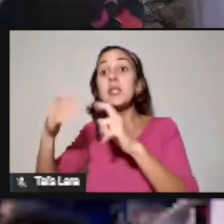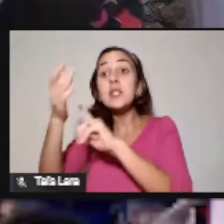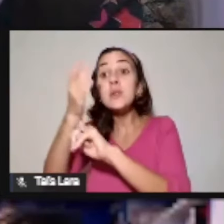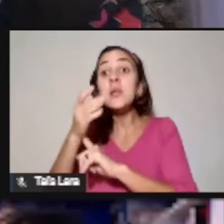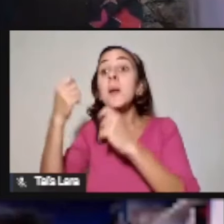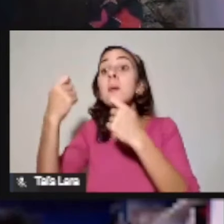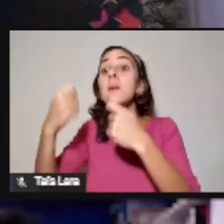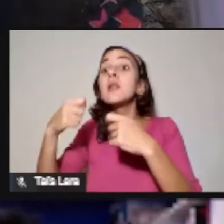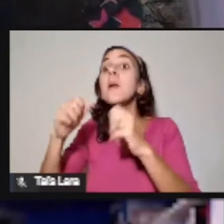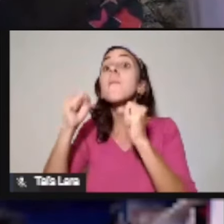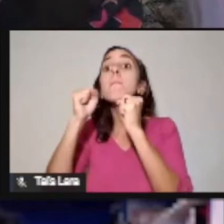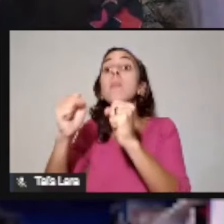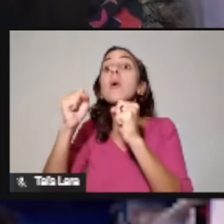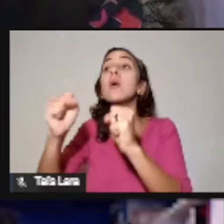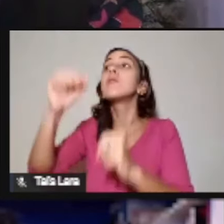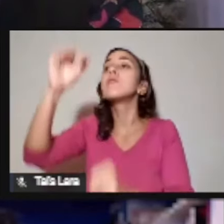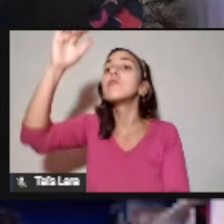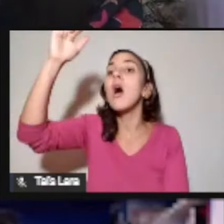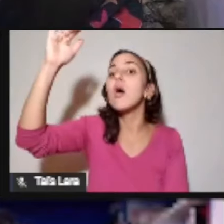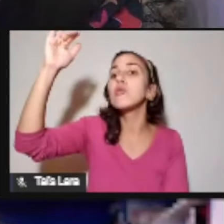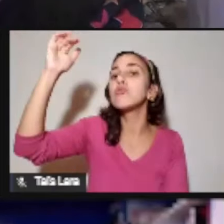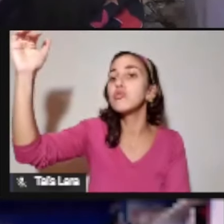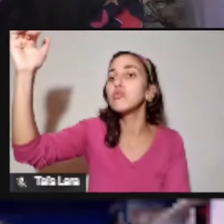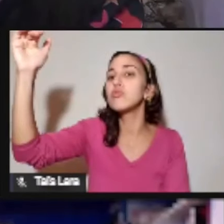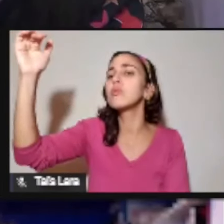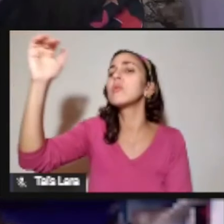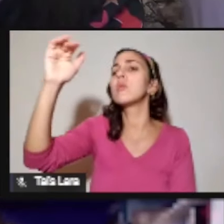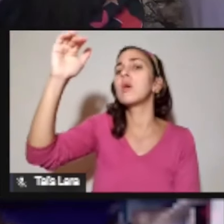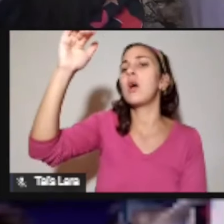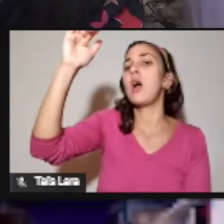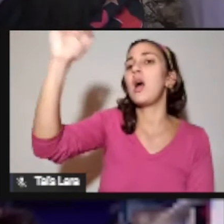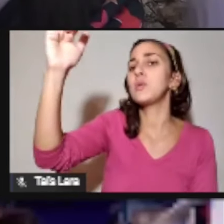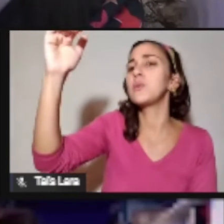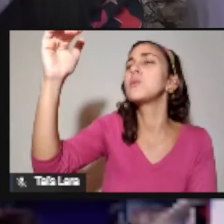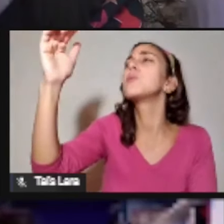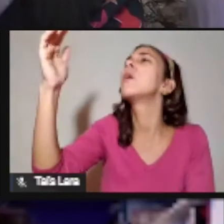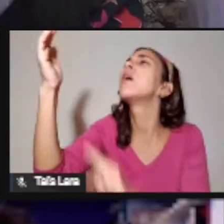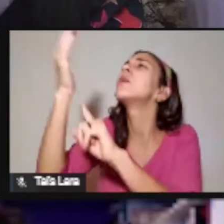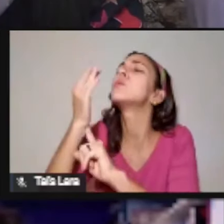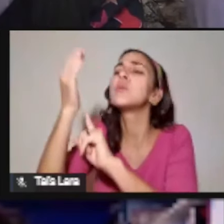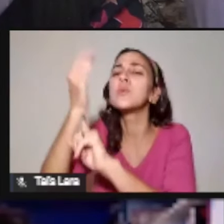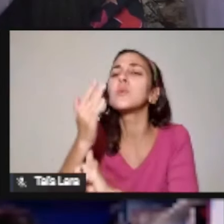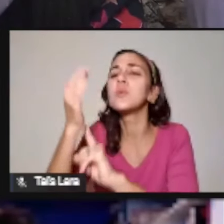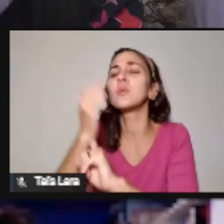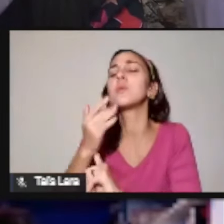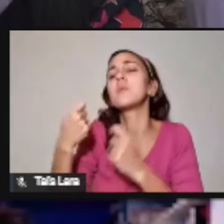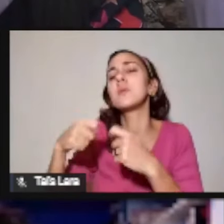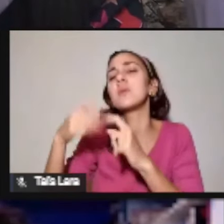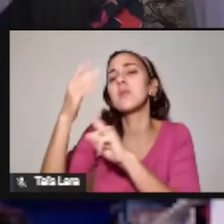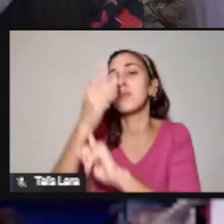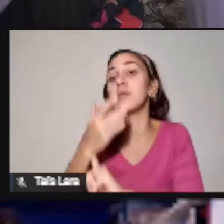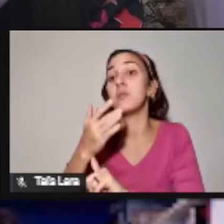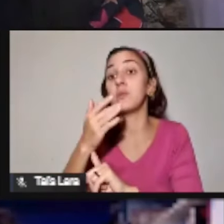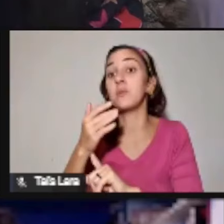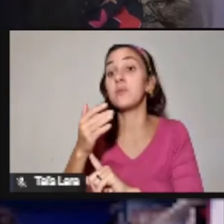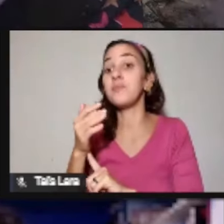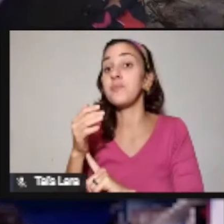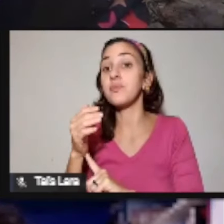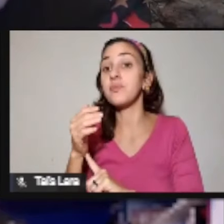tiver o adulto, ela vai ter a fitinha, vai olhar para a fitinha e na fitinha tem ali um símbolo de